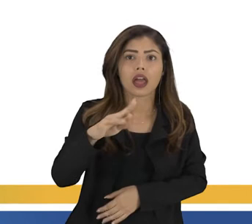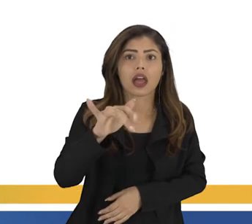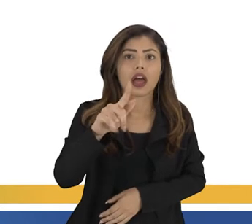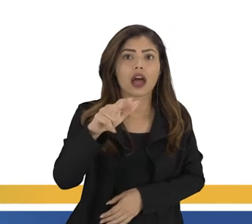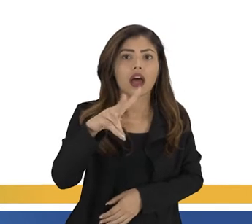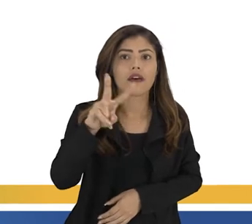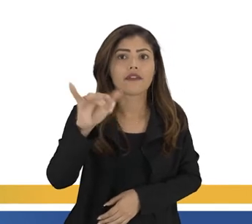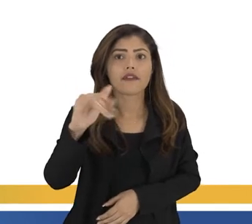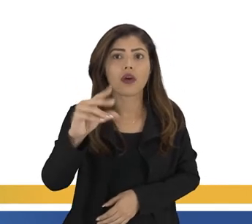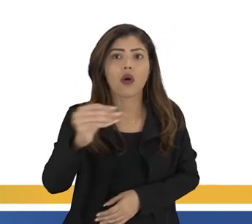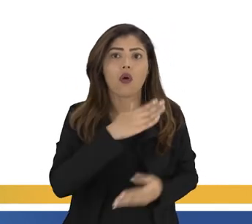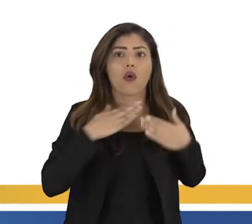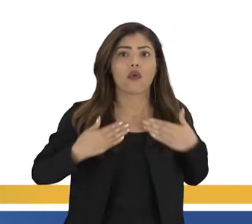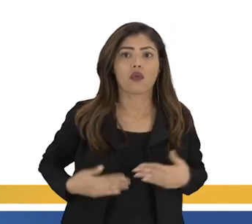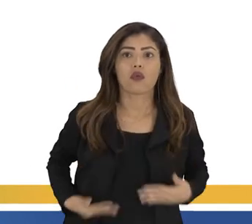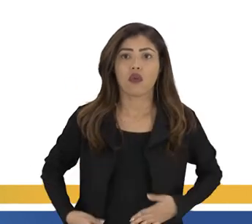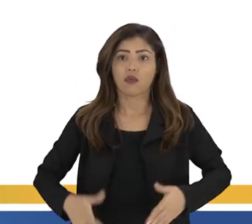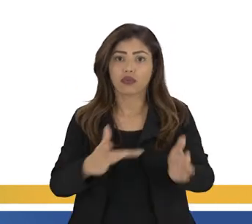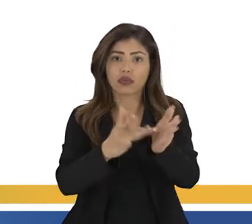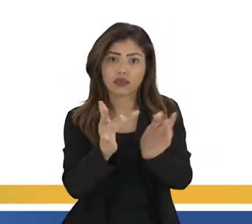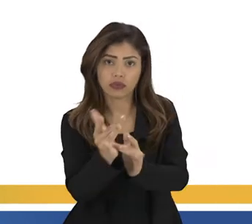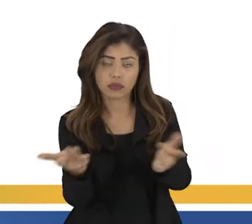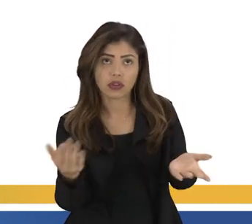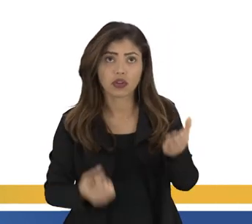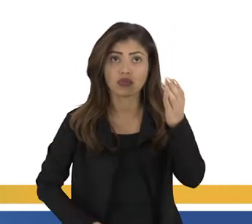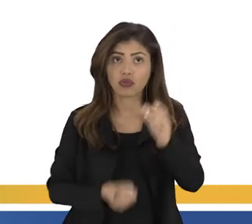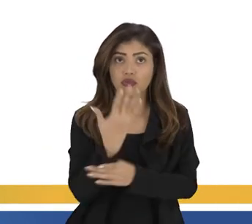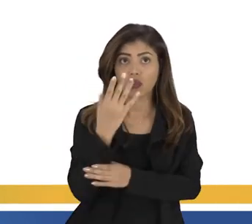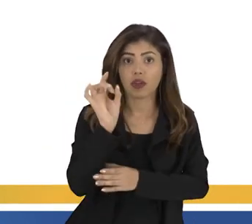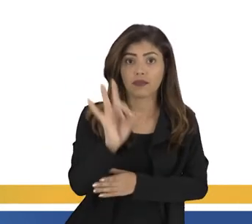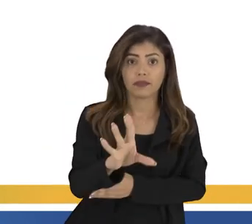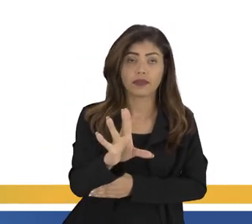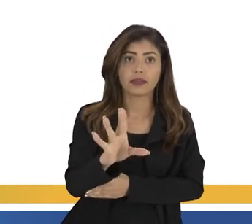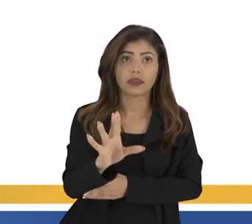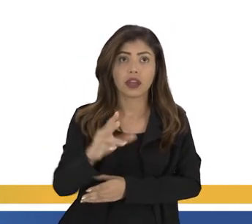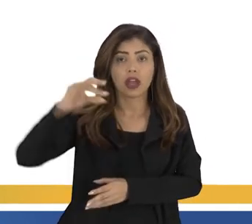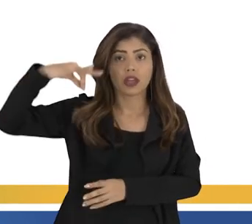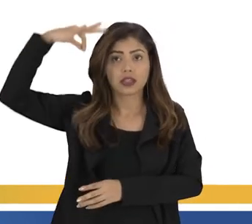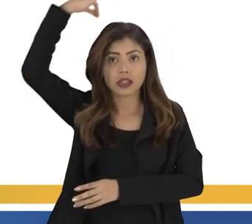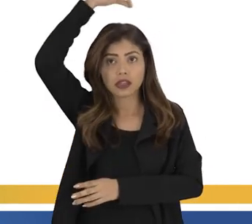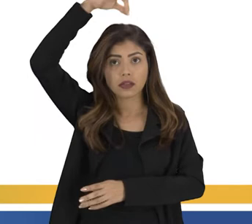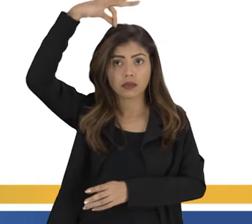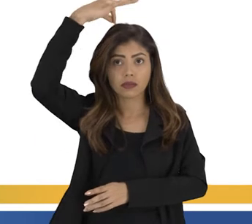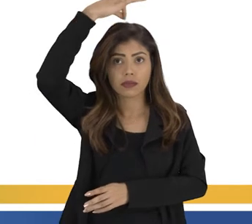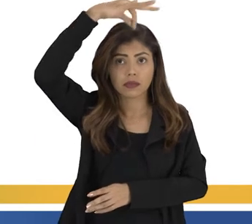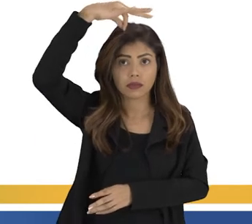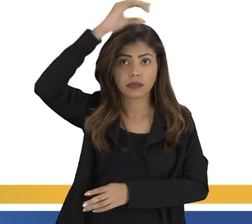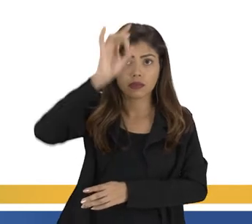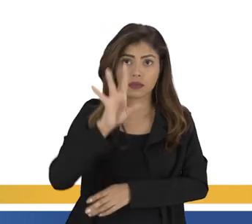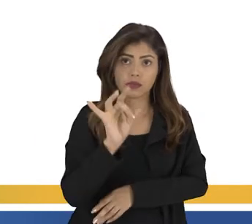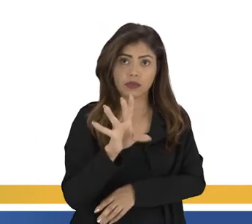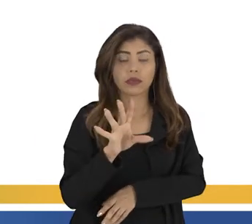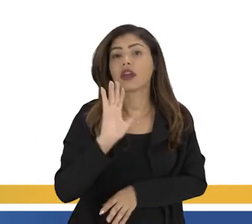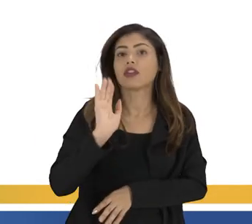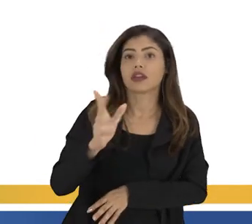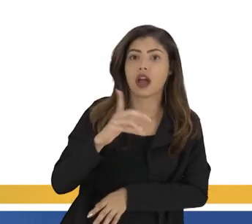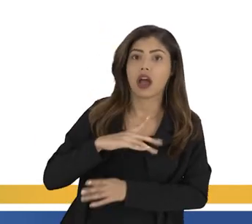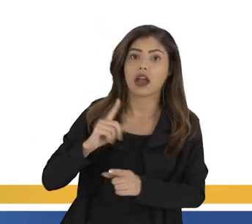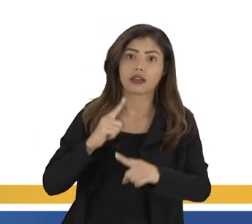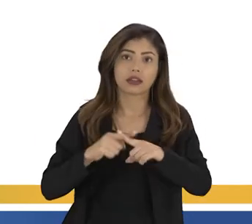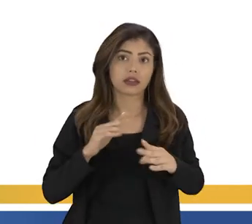materialidade do corpo de jesus cristo jesus teria existido apenas o espírito já a igreja